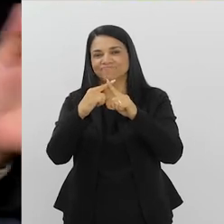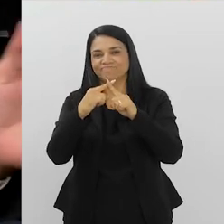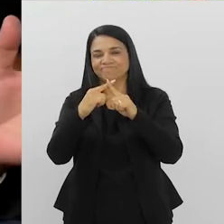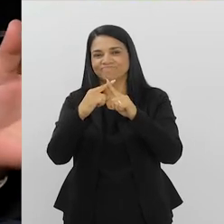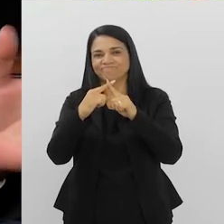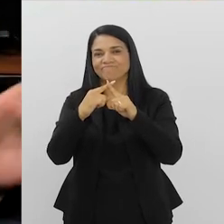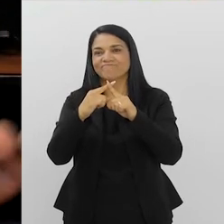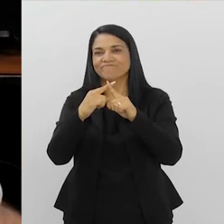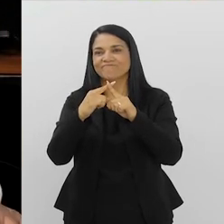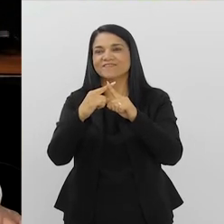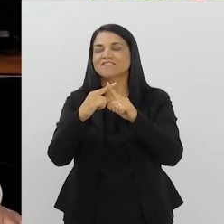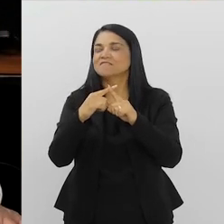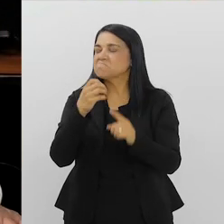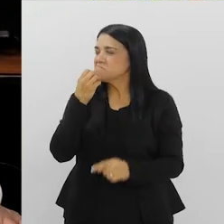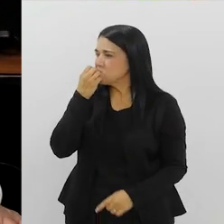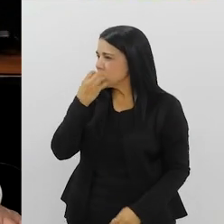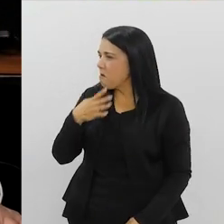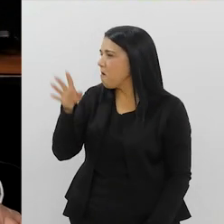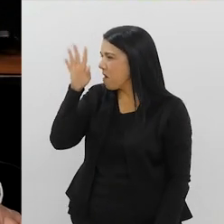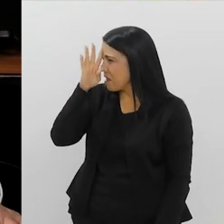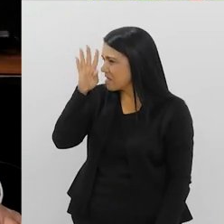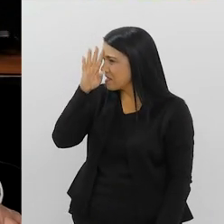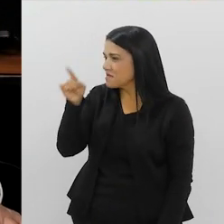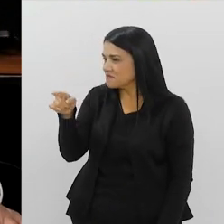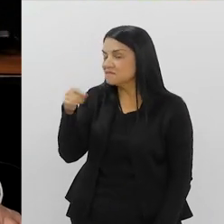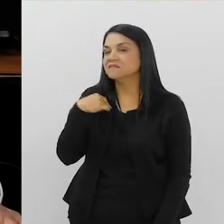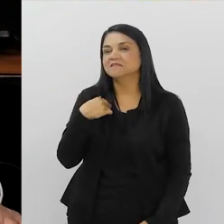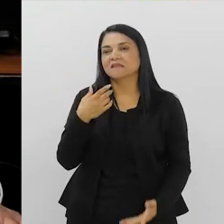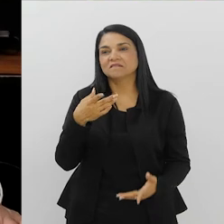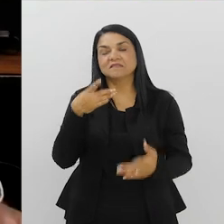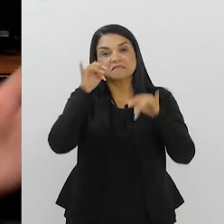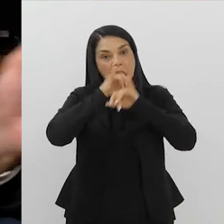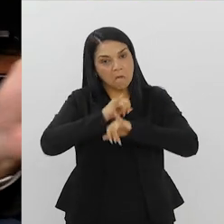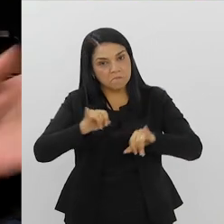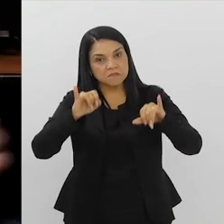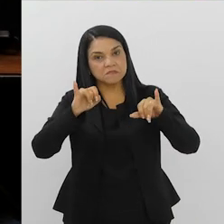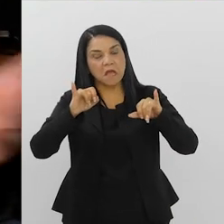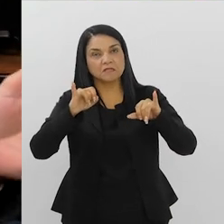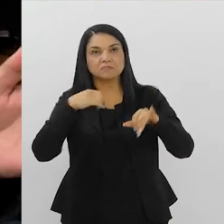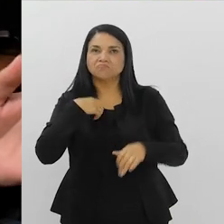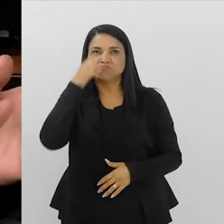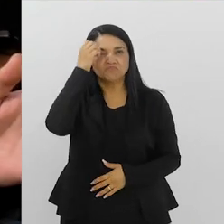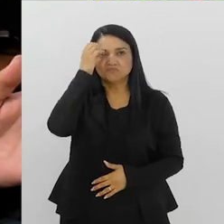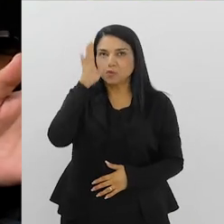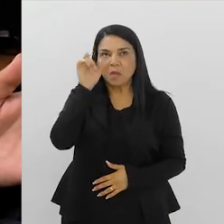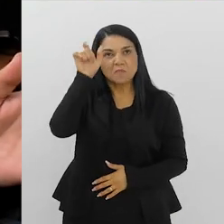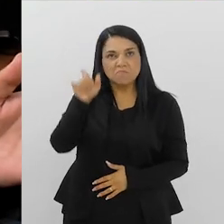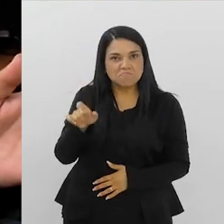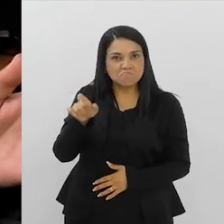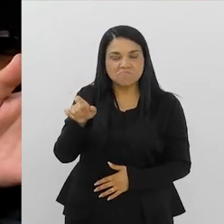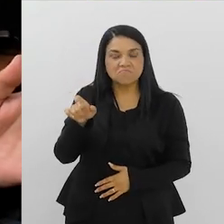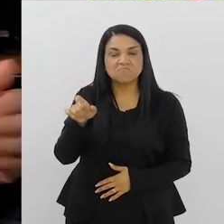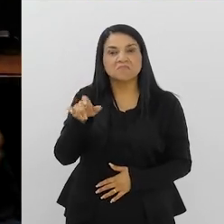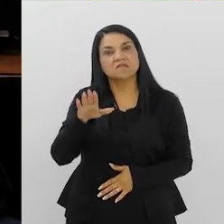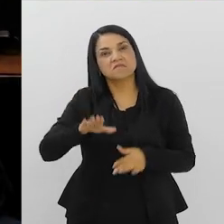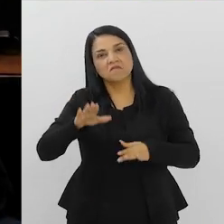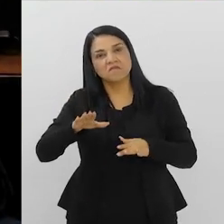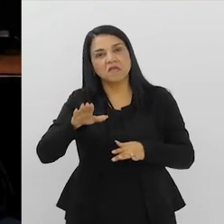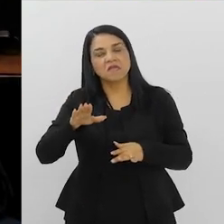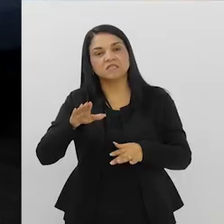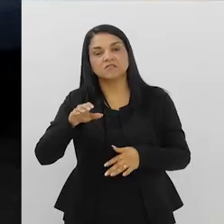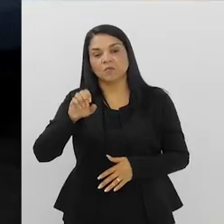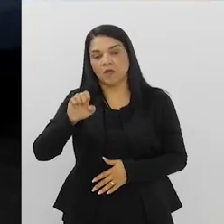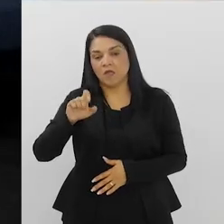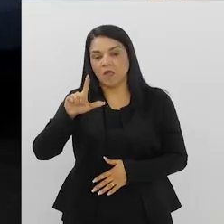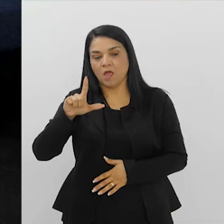deve ter sido a mensagem eu já não lembro minha memória mas talvez de um dos eldres você deve ter conhecido que eu